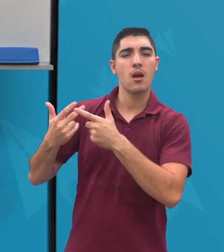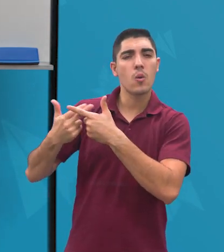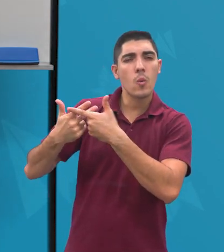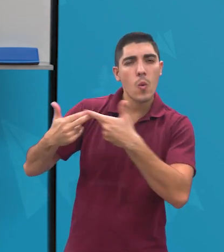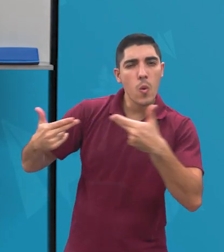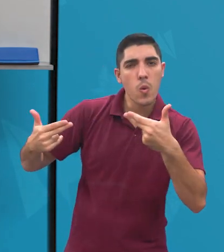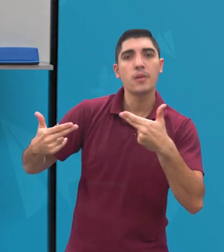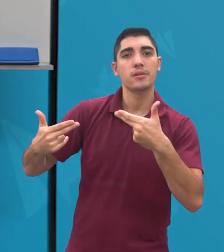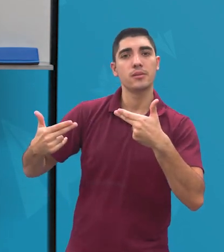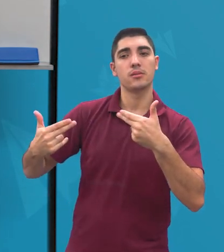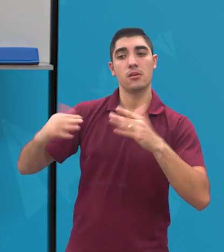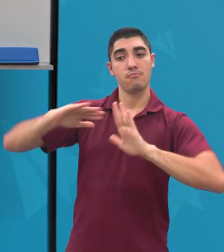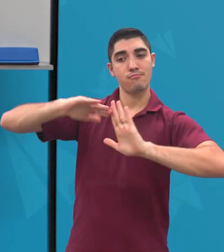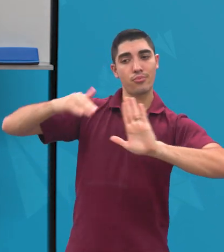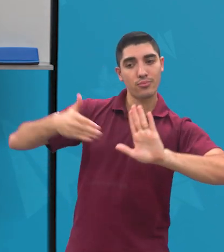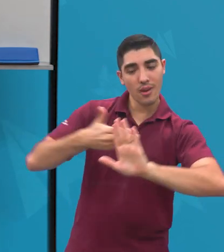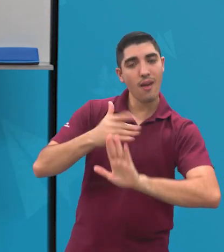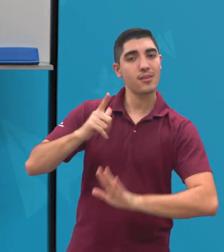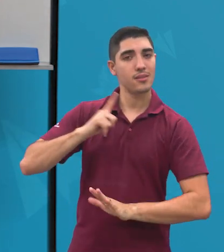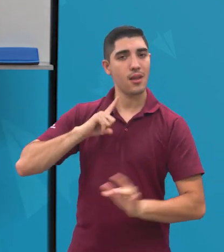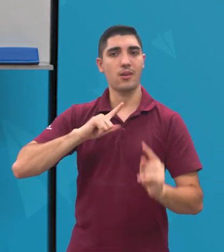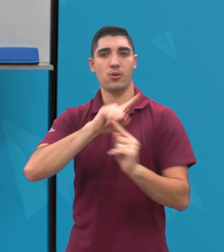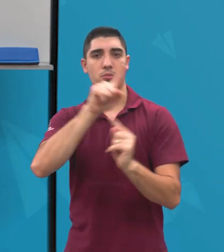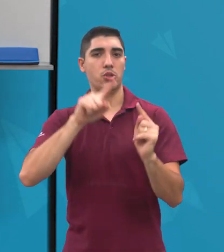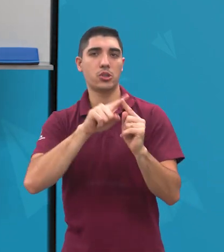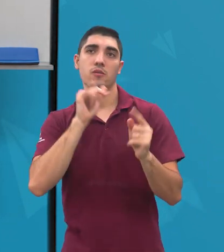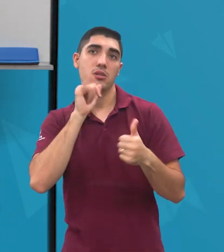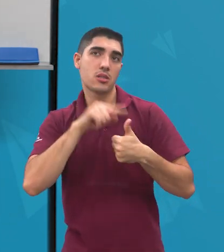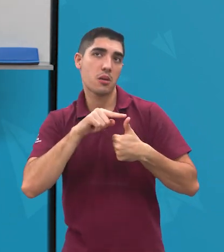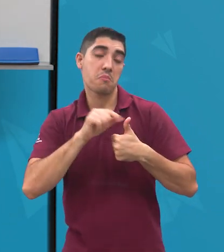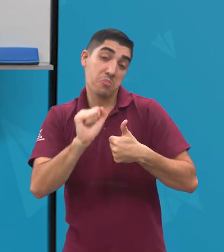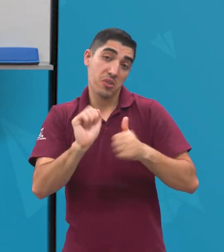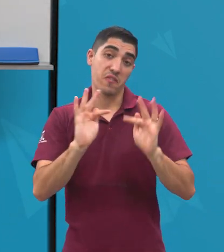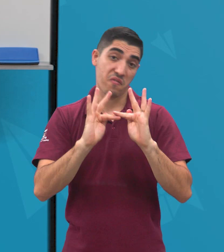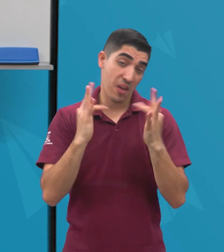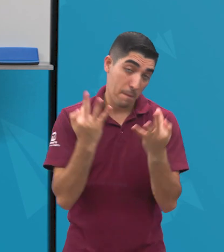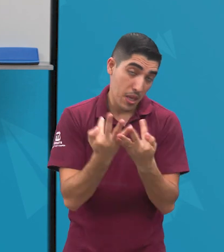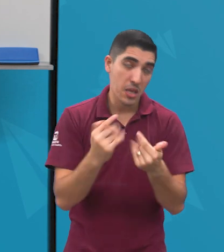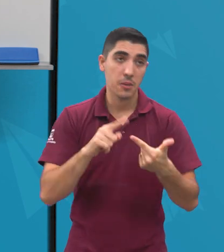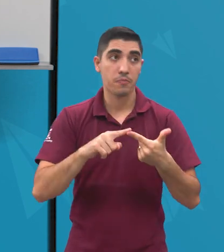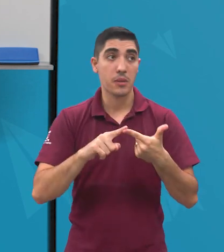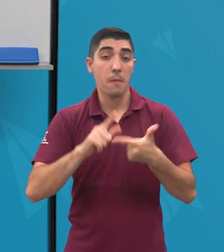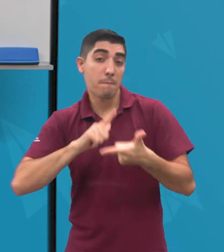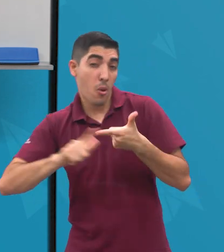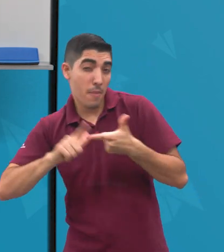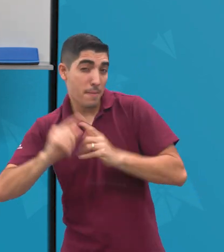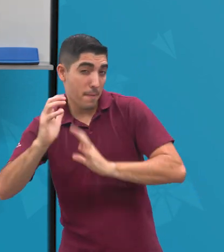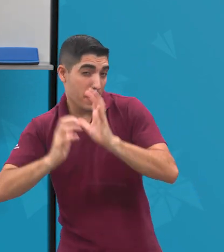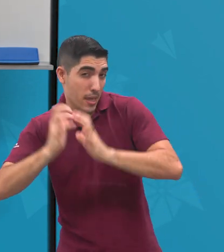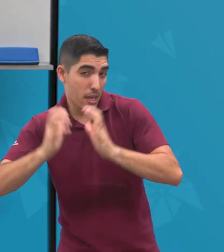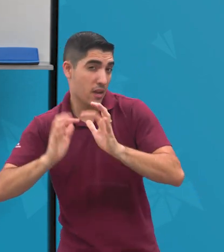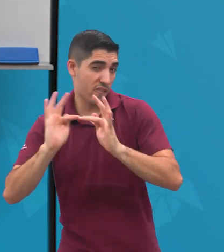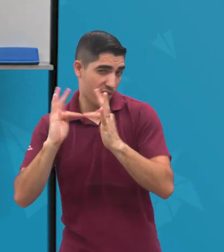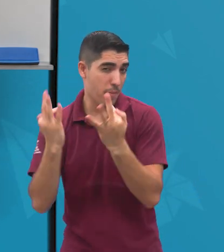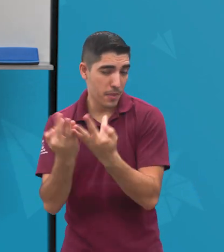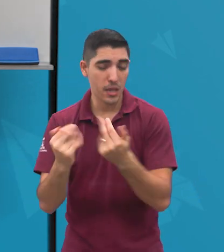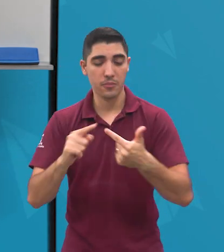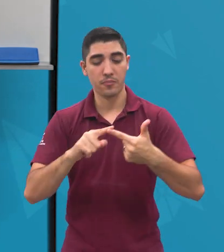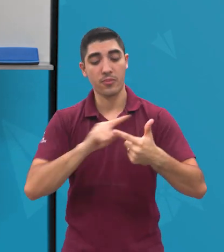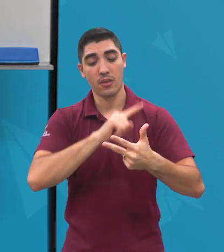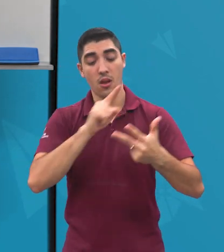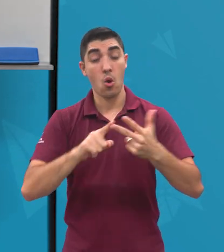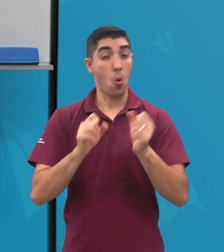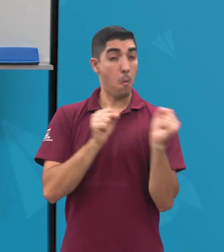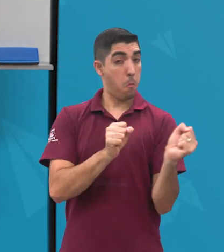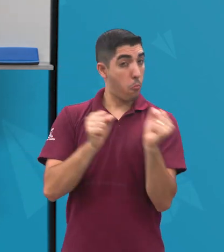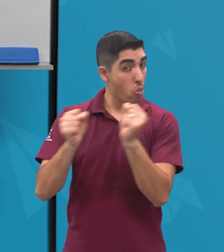estão por trás dessa narrativa que eu falei. Famílias, conflitos familiares, a questão do